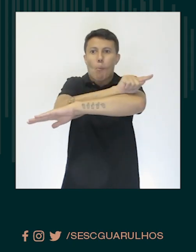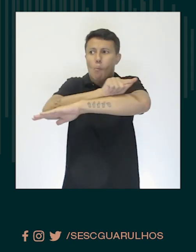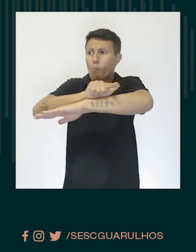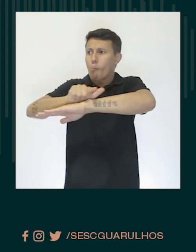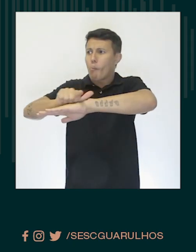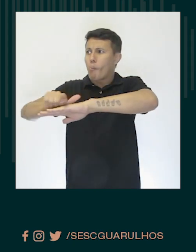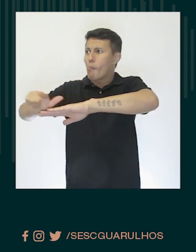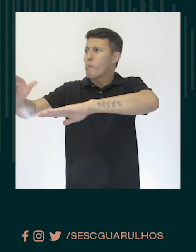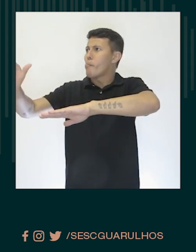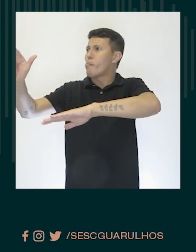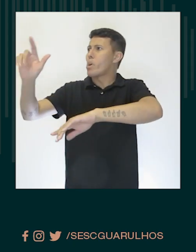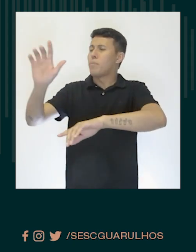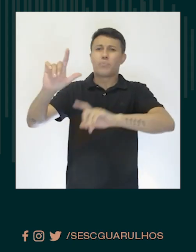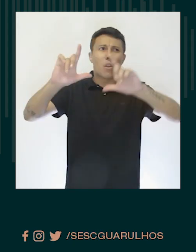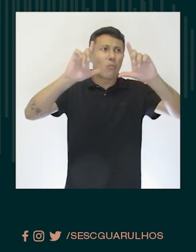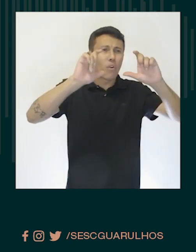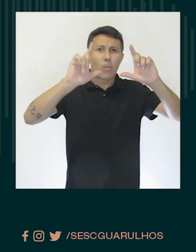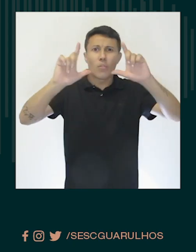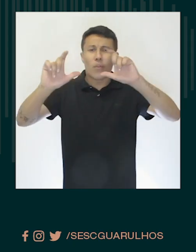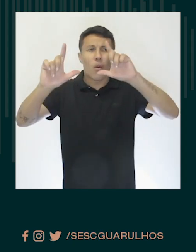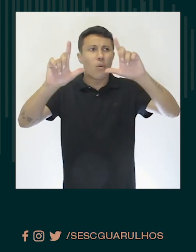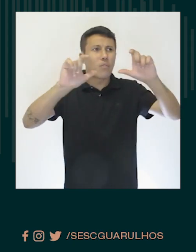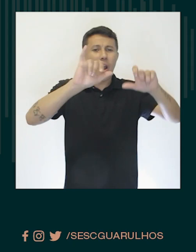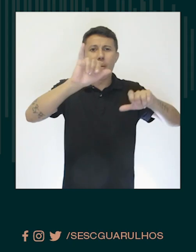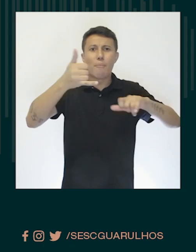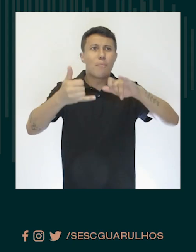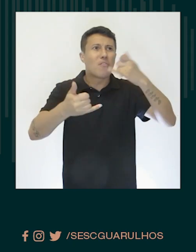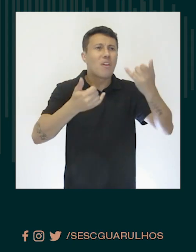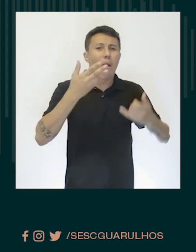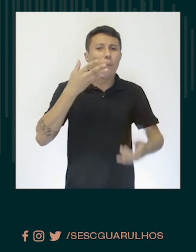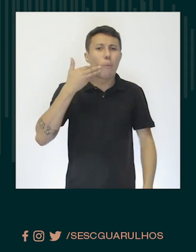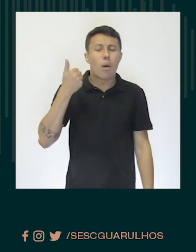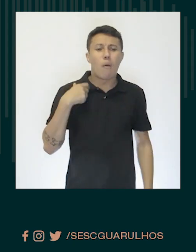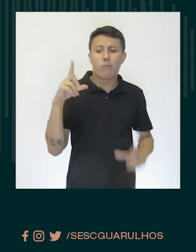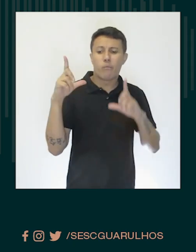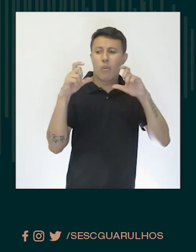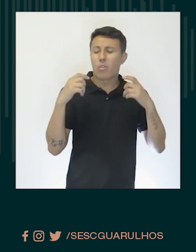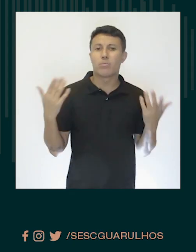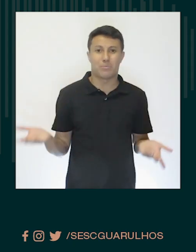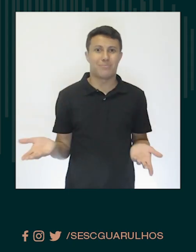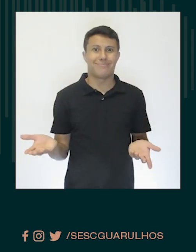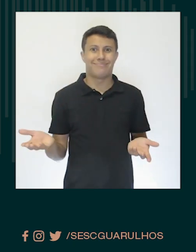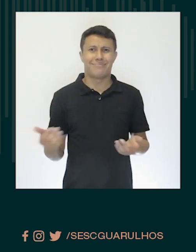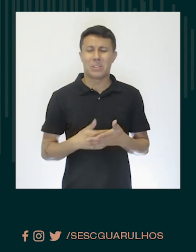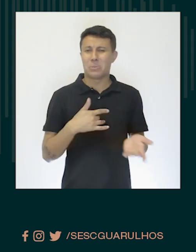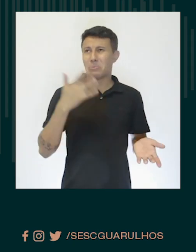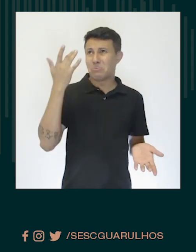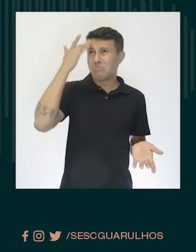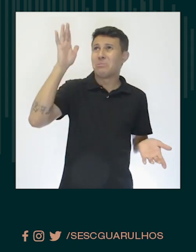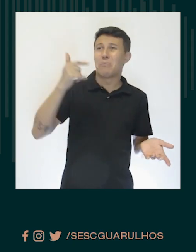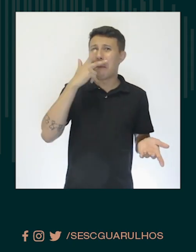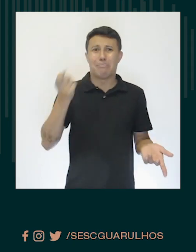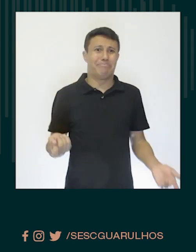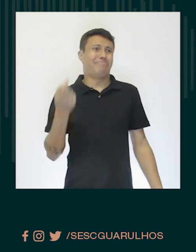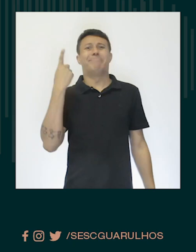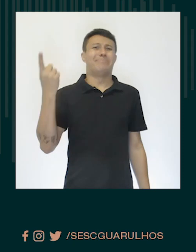aquilo é uma foto louca, inclusive eu não fiz essa foto, deveria ter feito, e, sei lá, isso é muito doido, assim, o